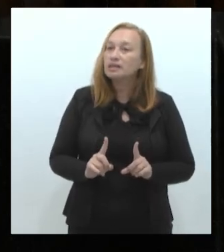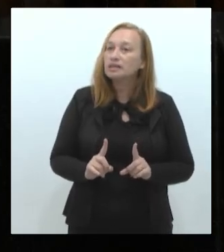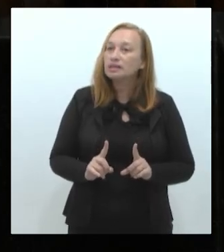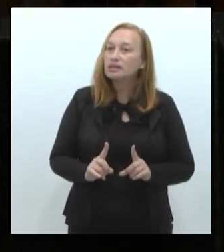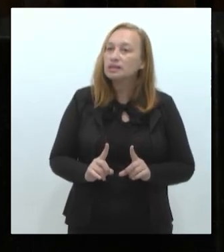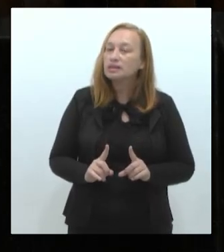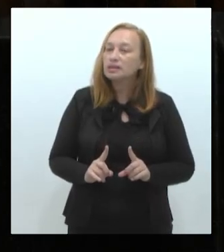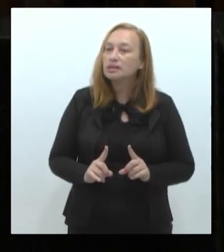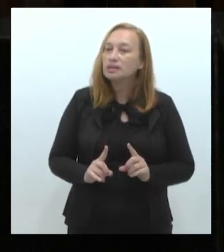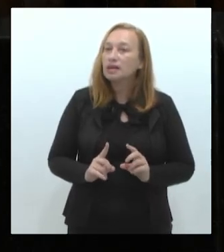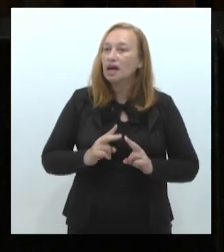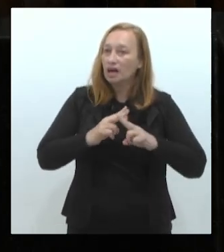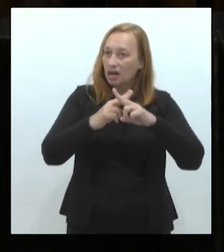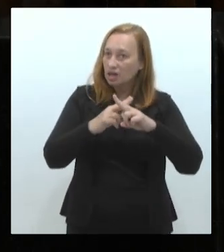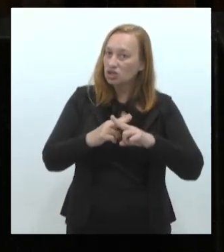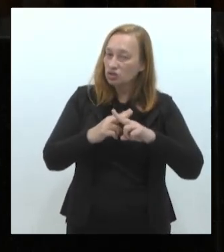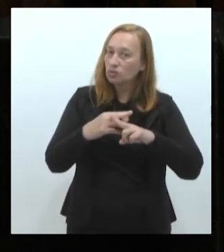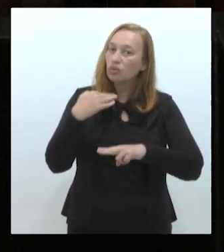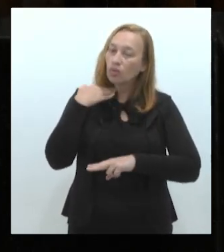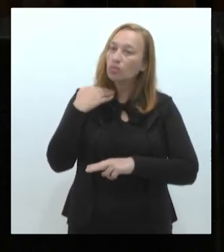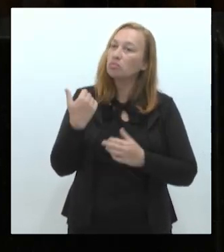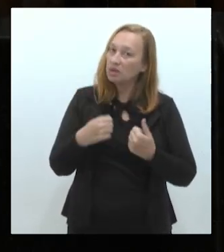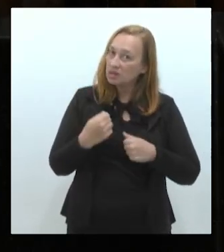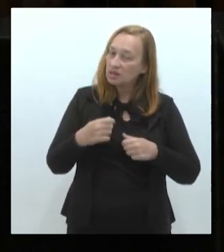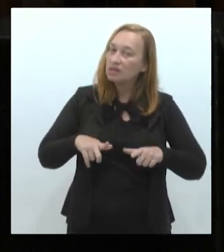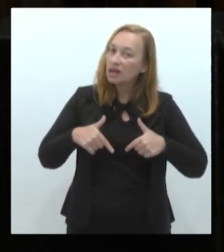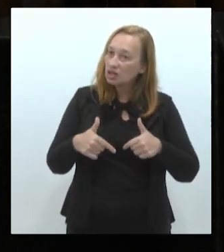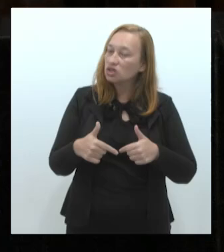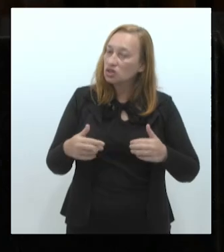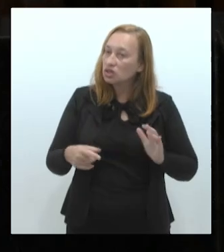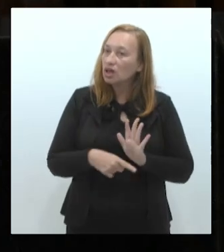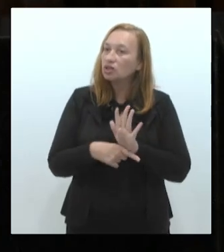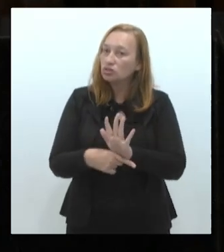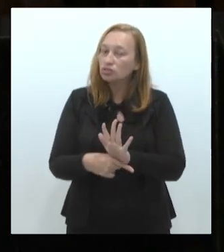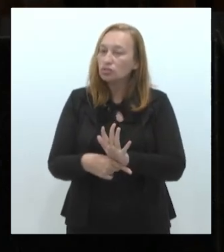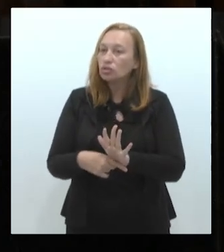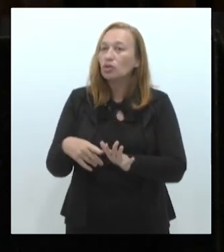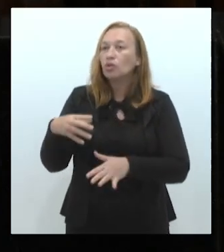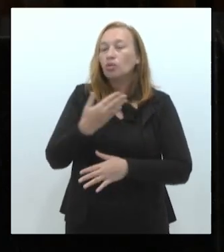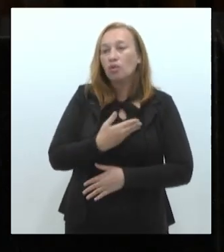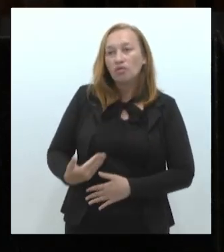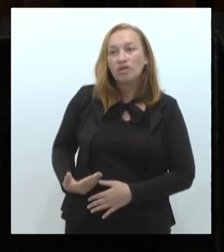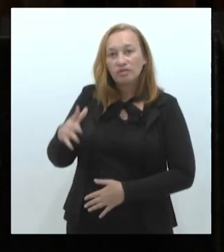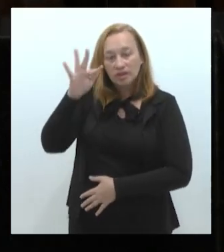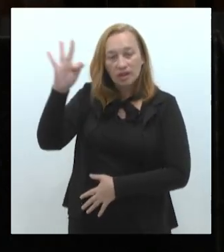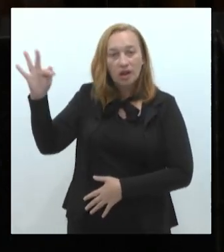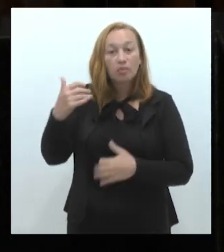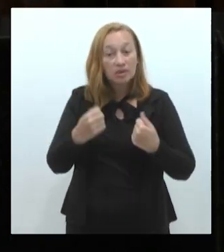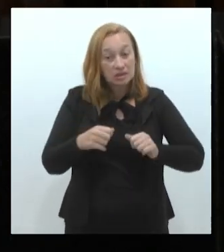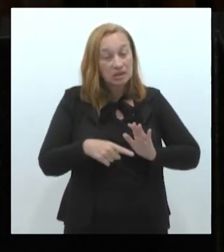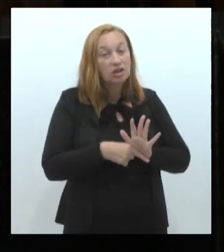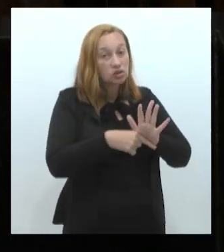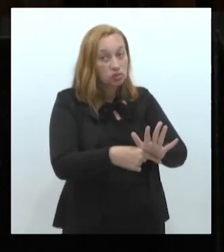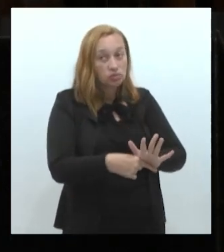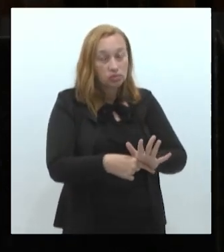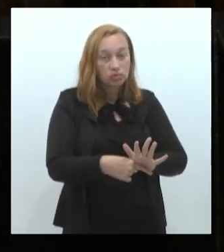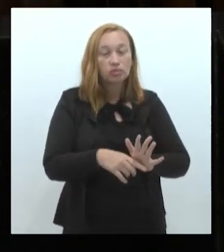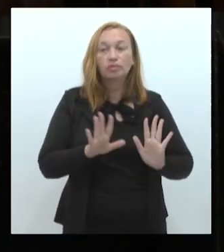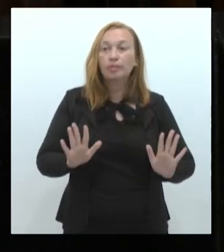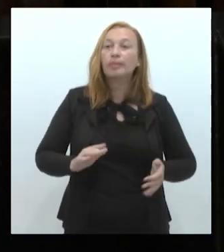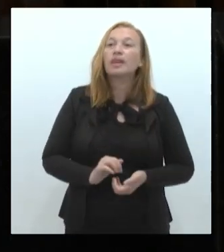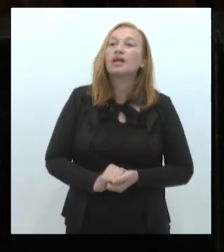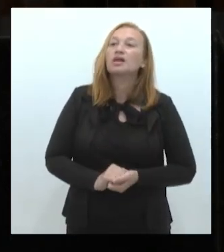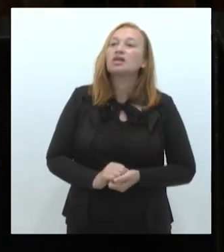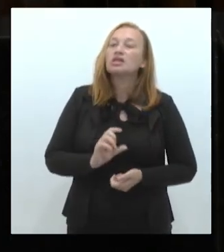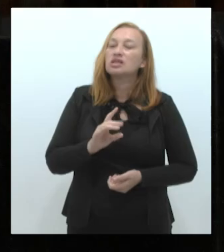menos burocrática. O governo federal tem que estar cada vez mais junto para orientar tecnicamente as prefeituras e garantir que esses recursos saiam do papel. Se você for